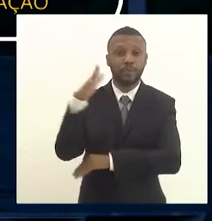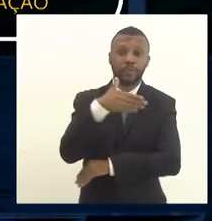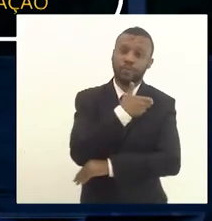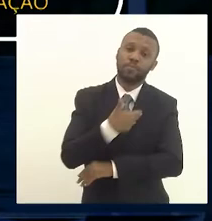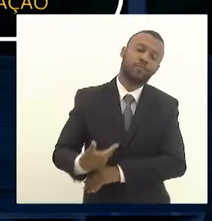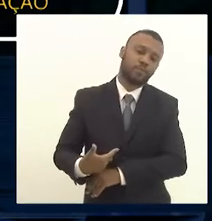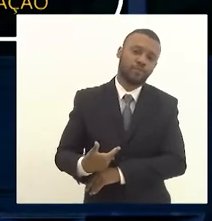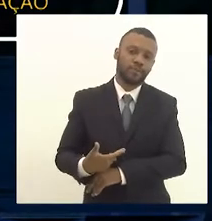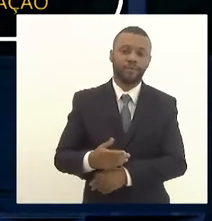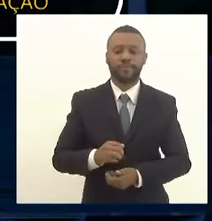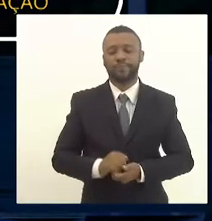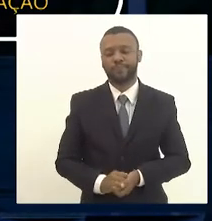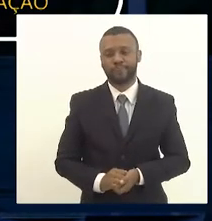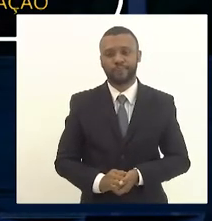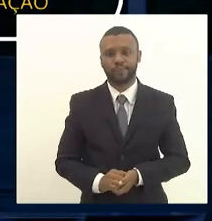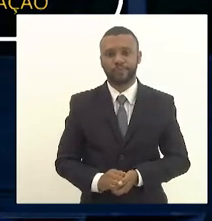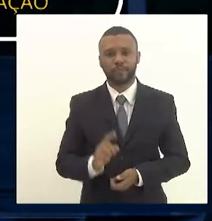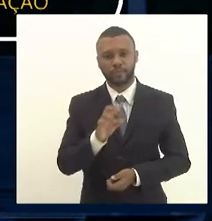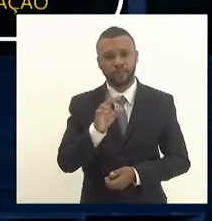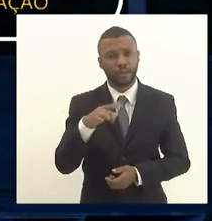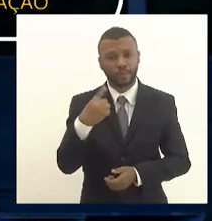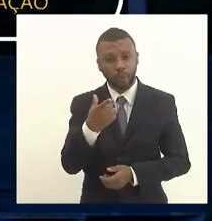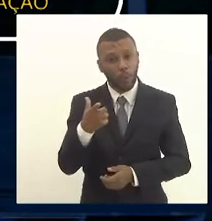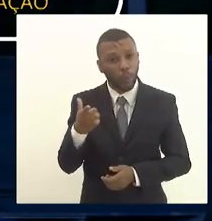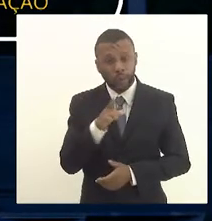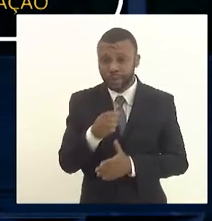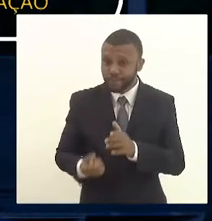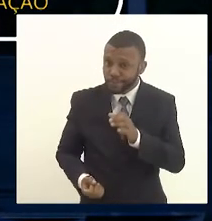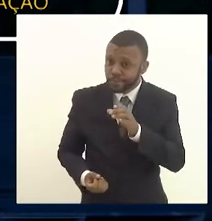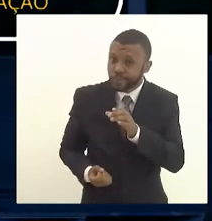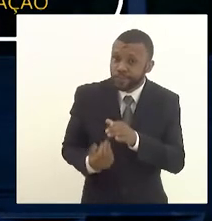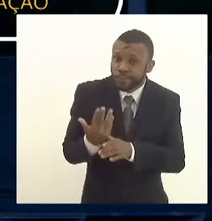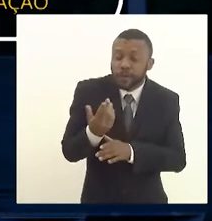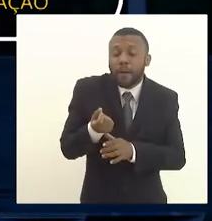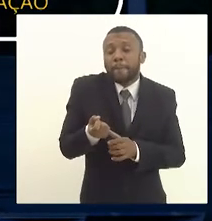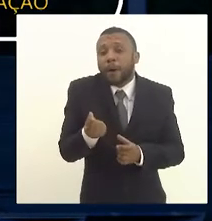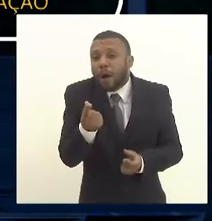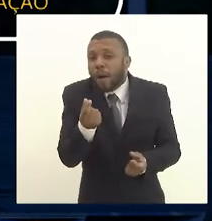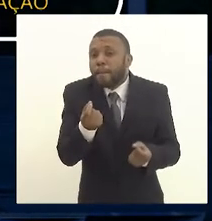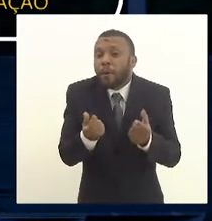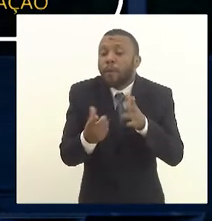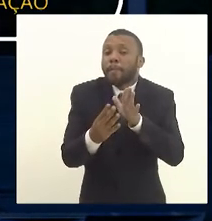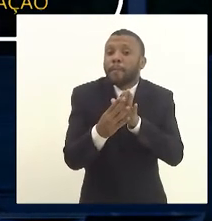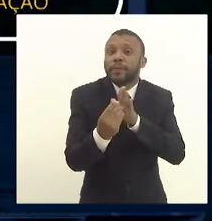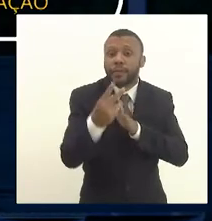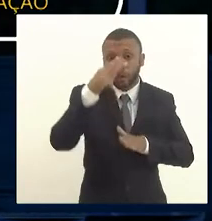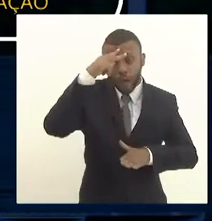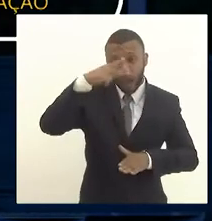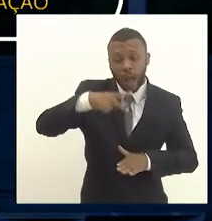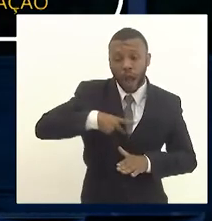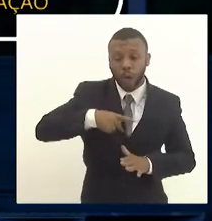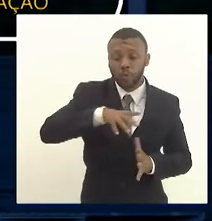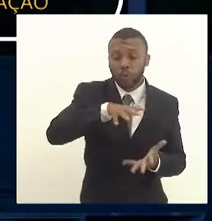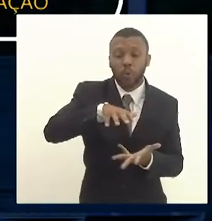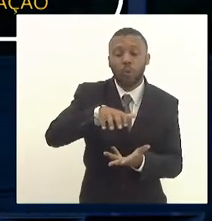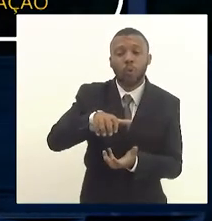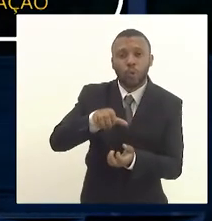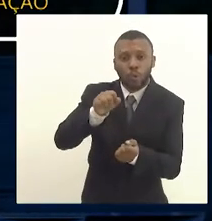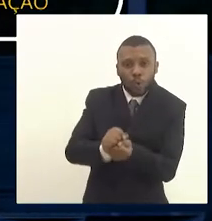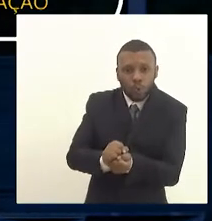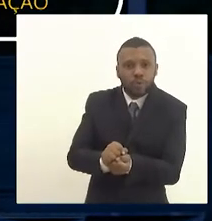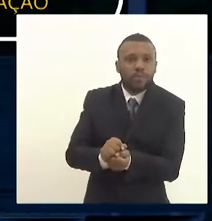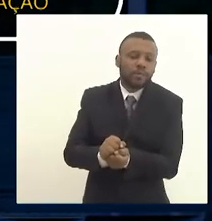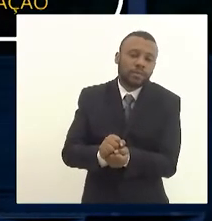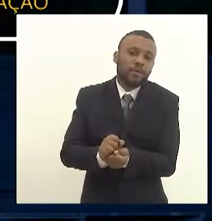consolidará um modelo de receitas, eventualmente um modelo autossustentável. E aí, o que nós